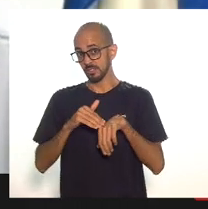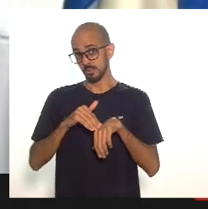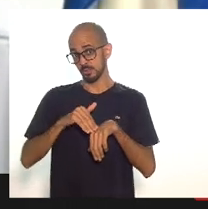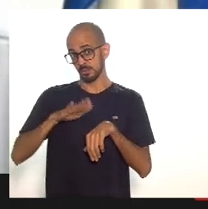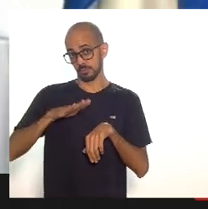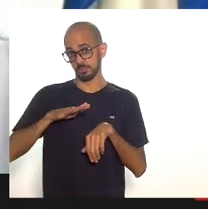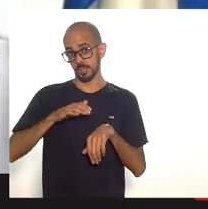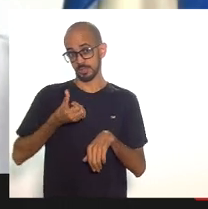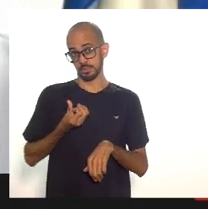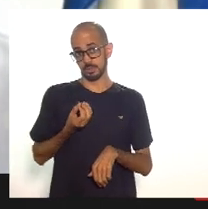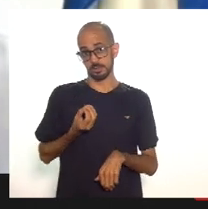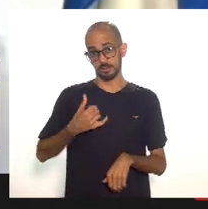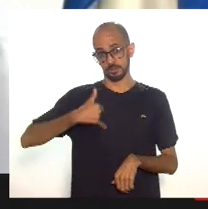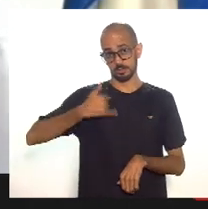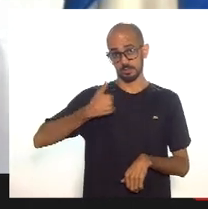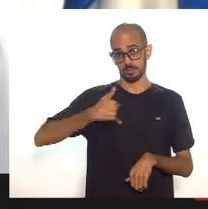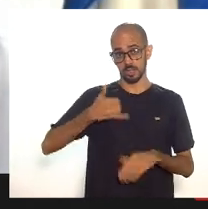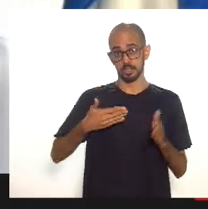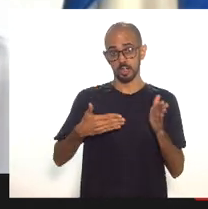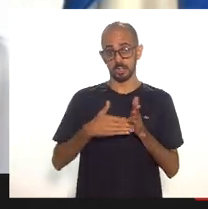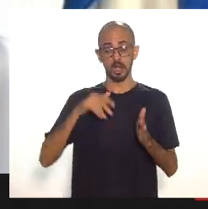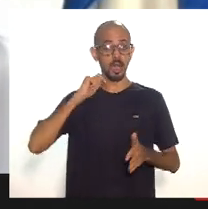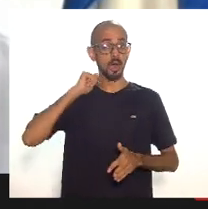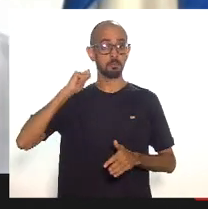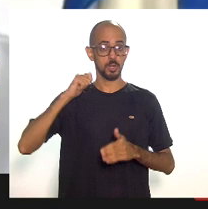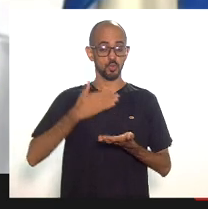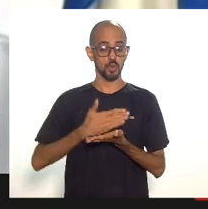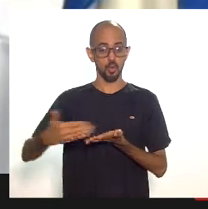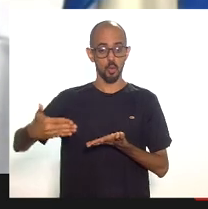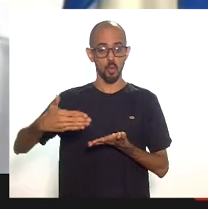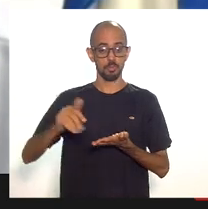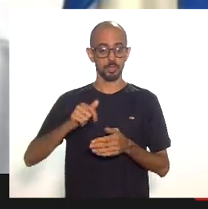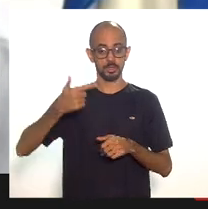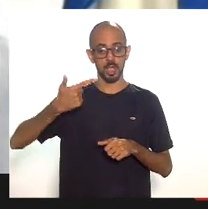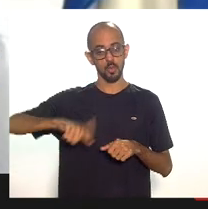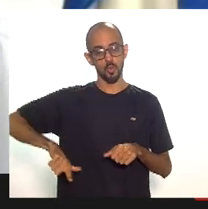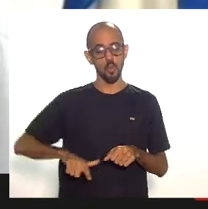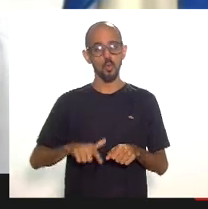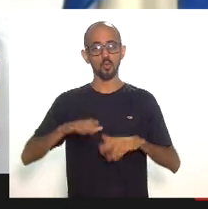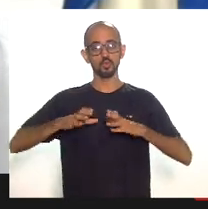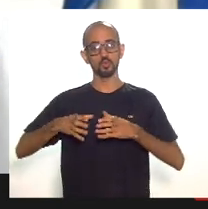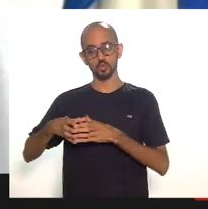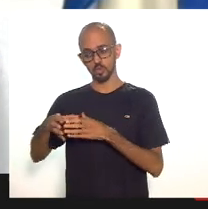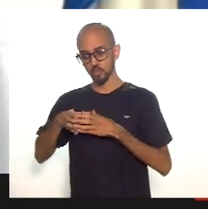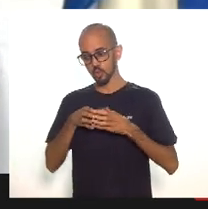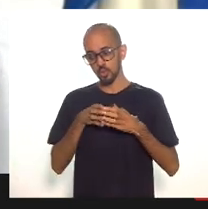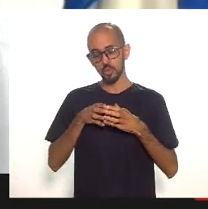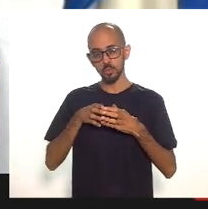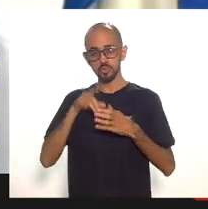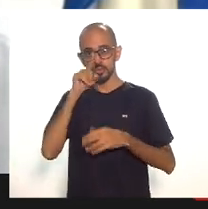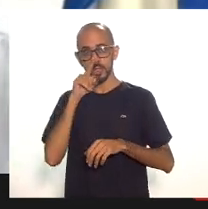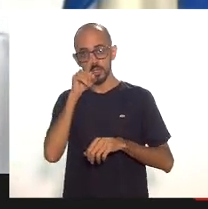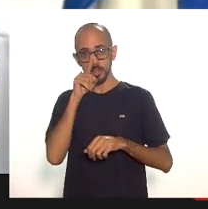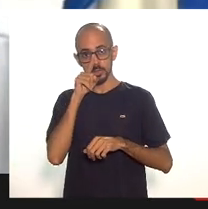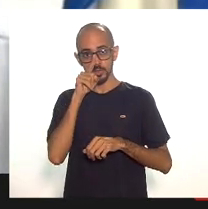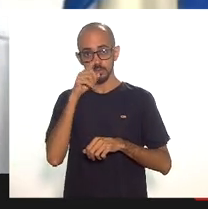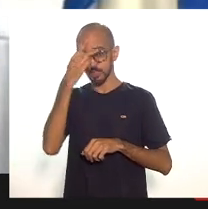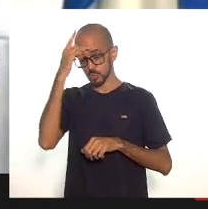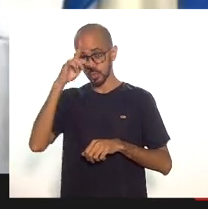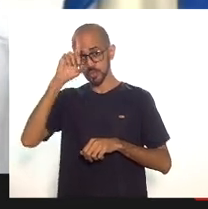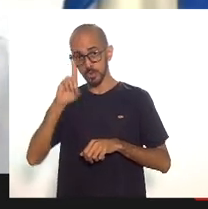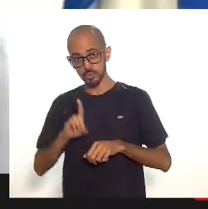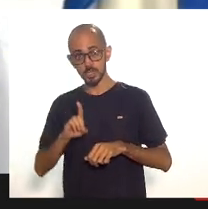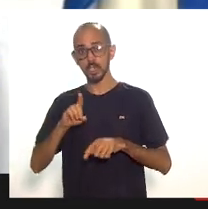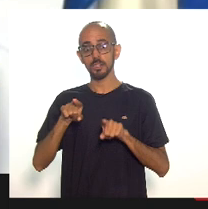neste mês de abril. E iniciar a vacinação do grupo de comorbidade, pessoas com deficiência,